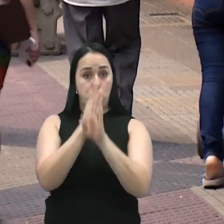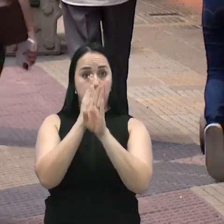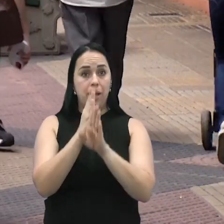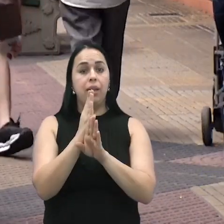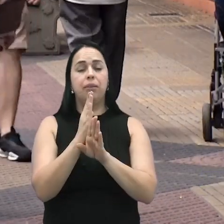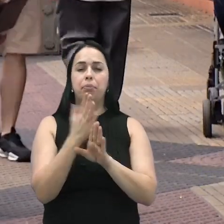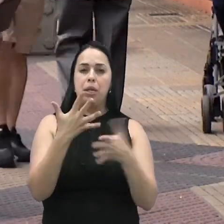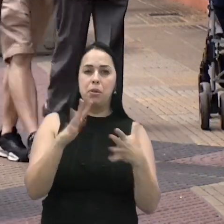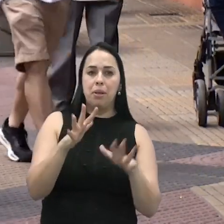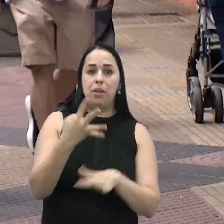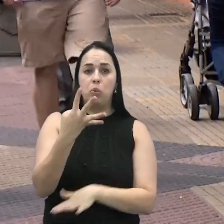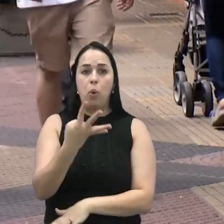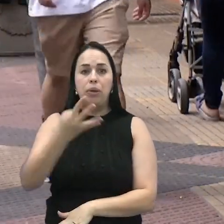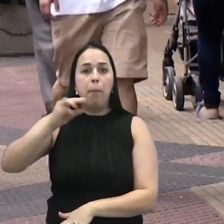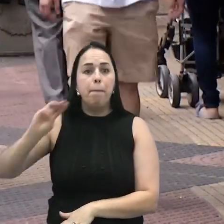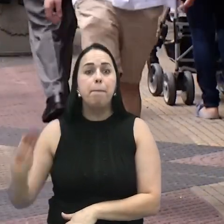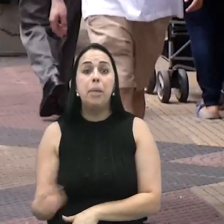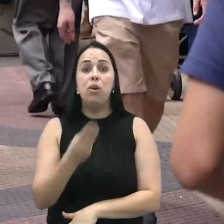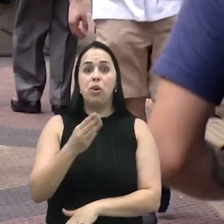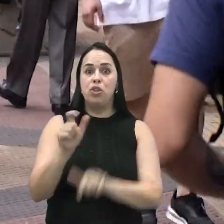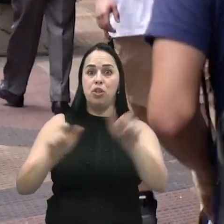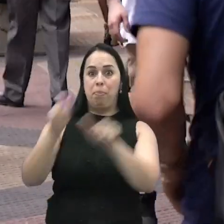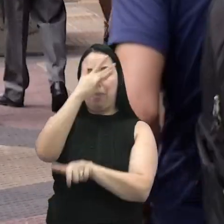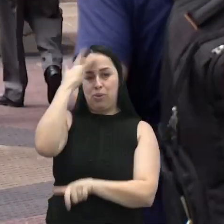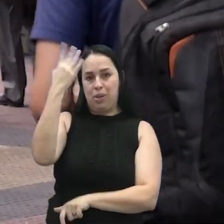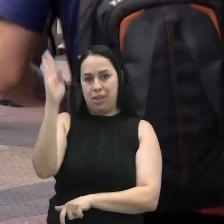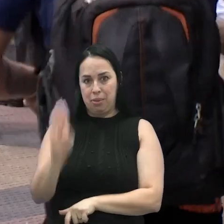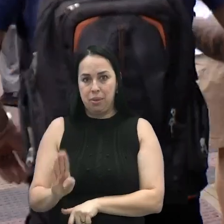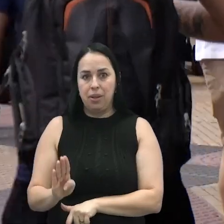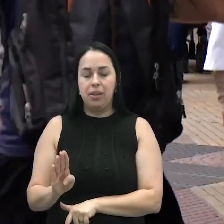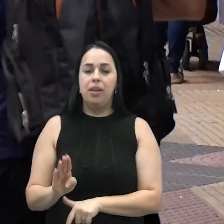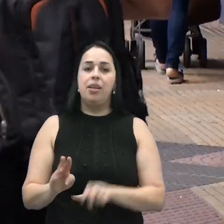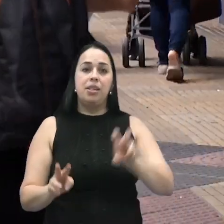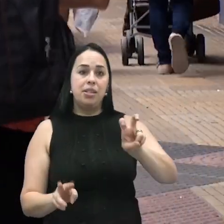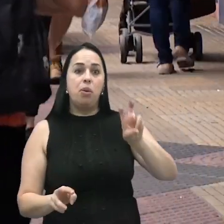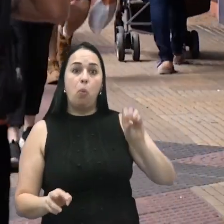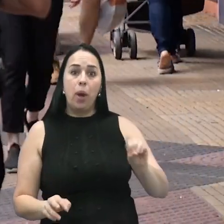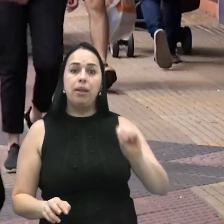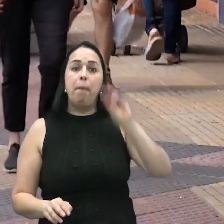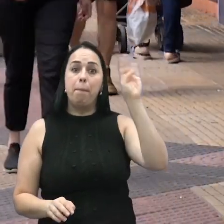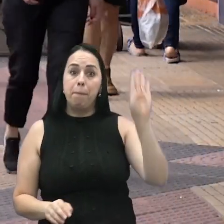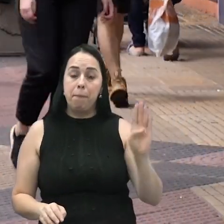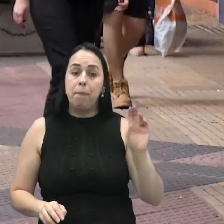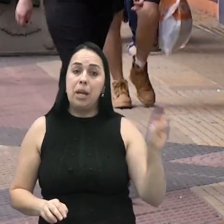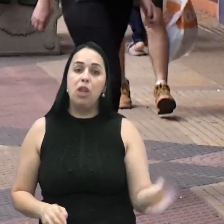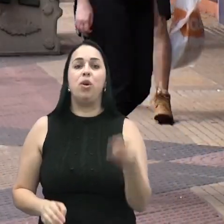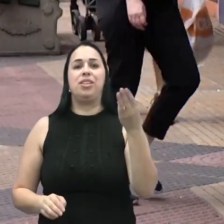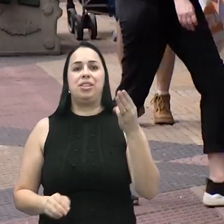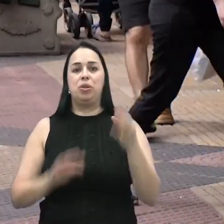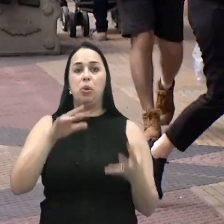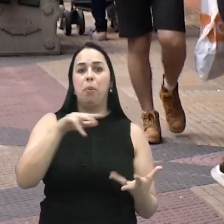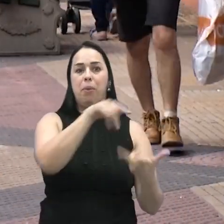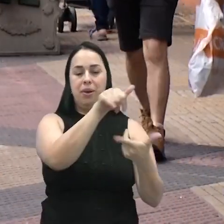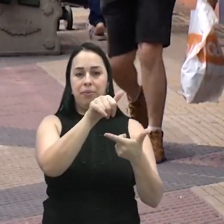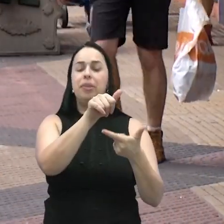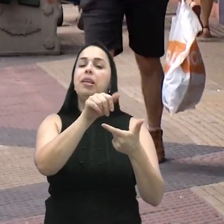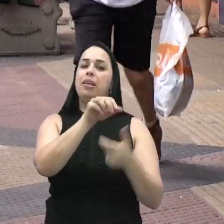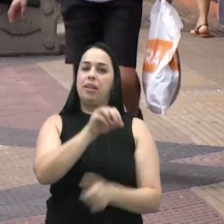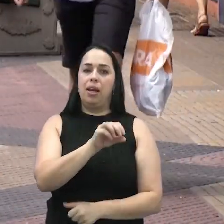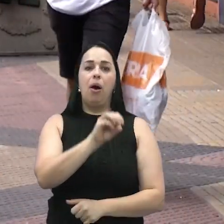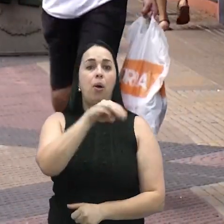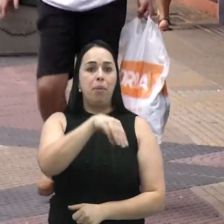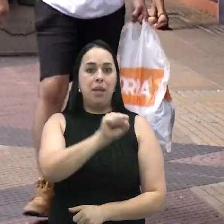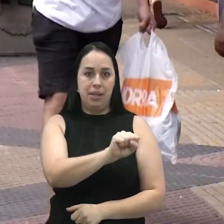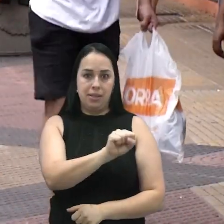O diagnóstico atinge cerca de 4 milhões de pessoas no Brasil e mais de 50 milhões em todo o mundo, segundo a